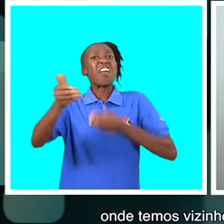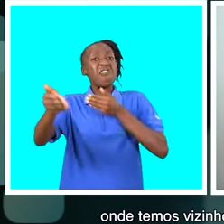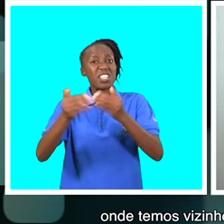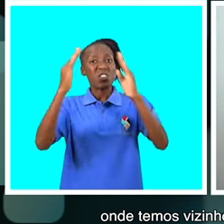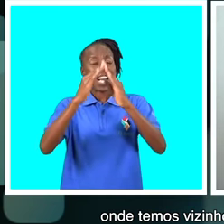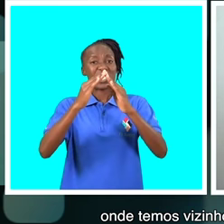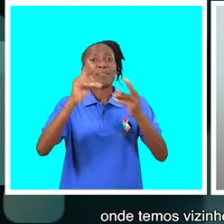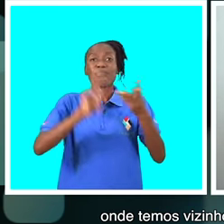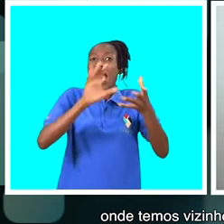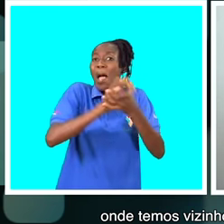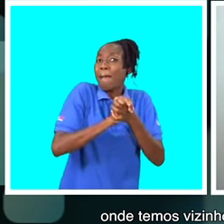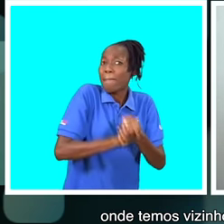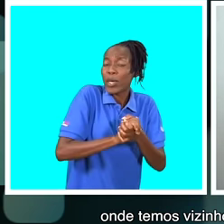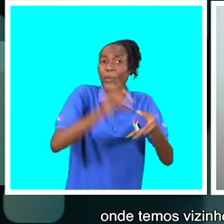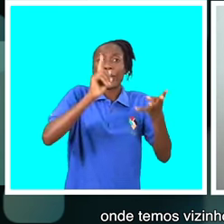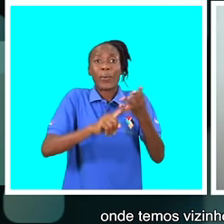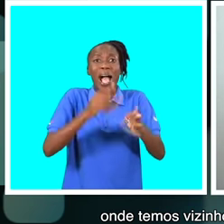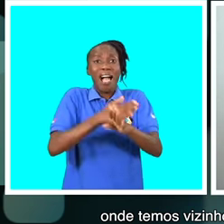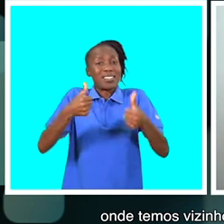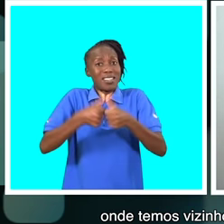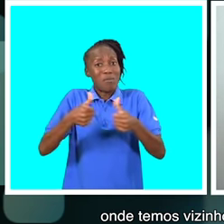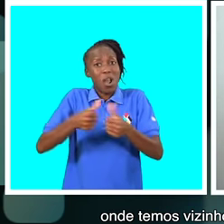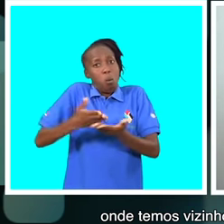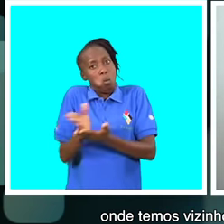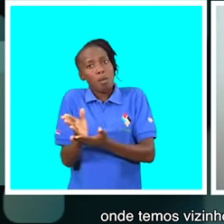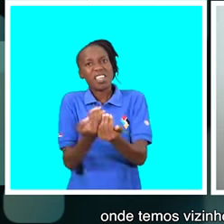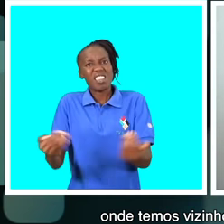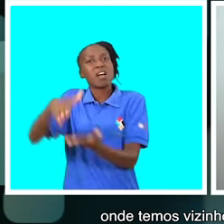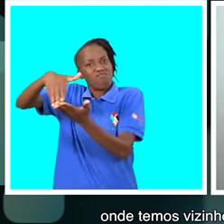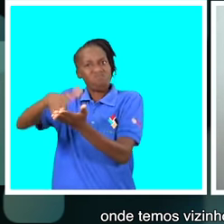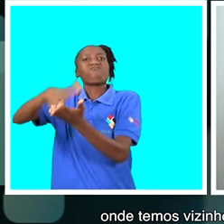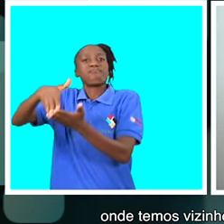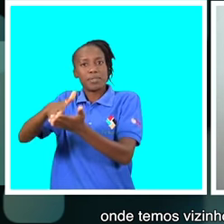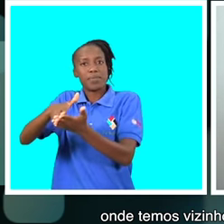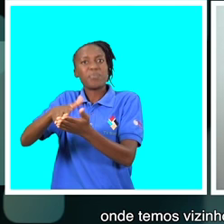nós temos o vizinho, o colega, o ex-namorado.